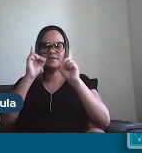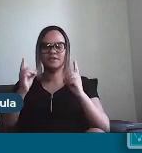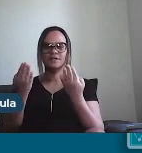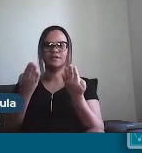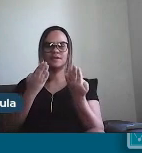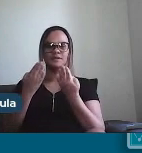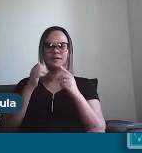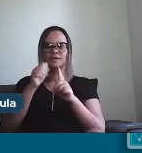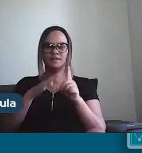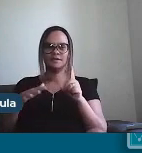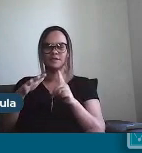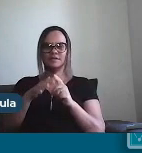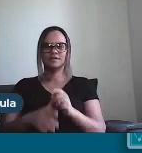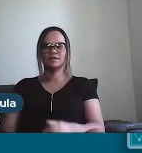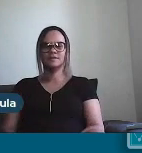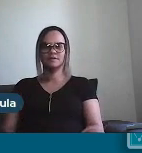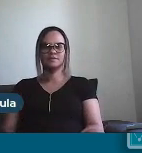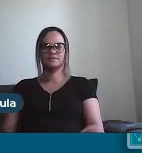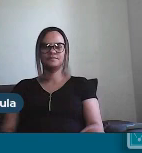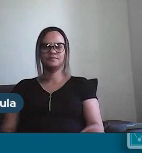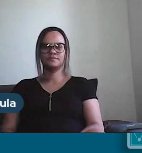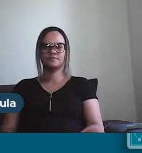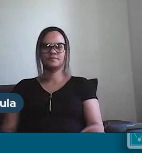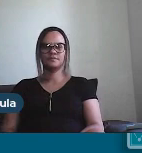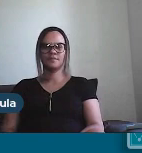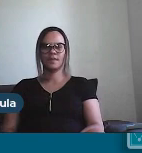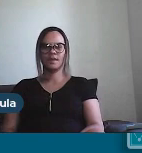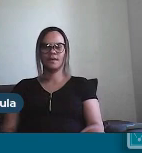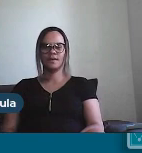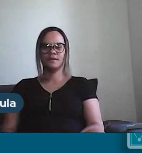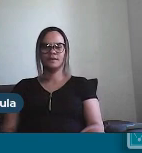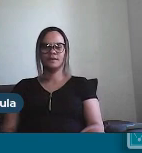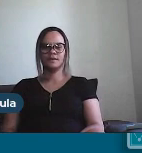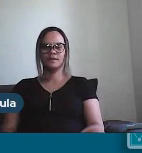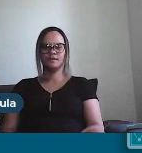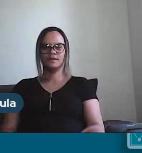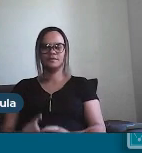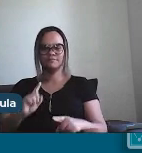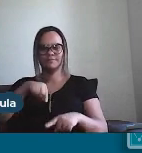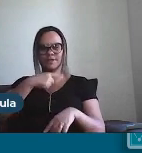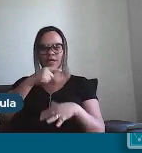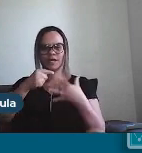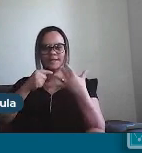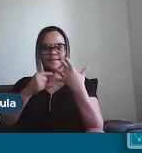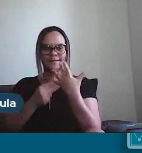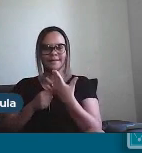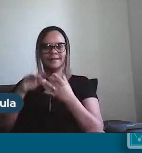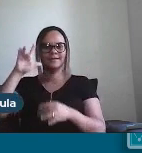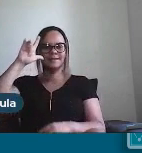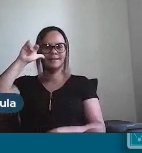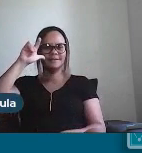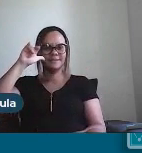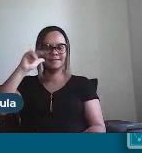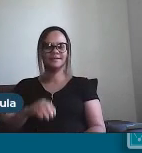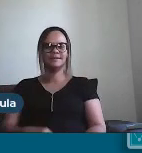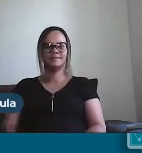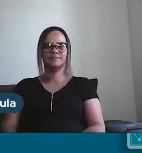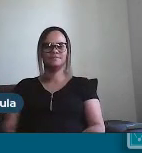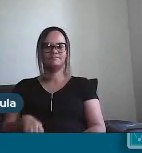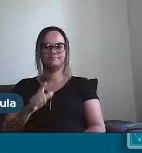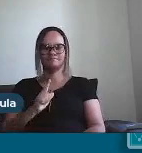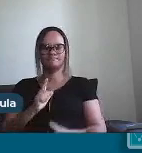o que é deficiência psicossocial? Esse tema e tantos outros na conta da doutora Laila no Instagram, que nós